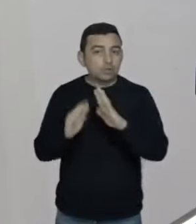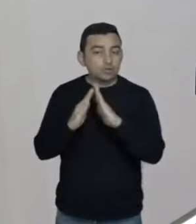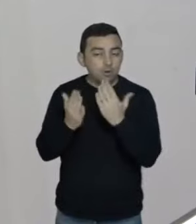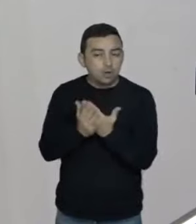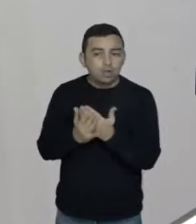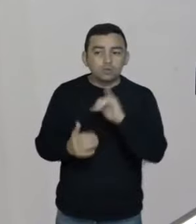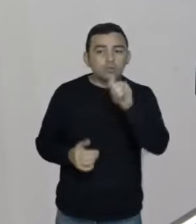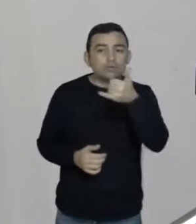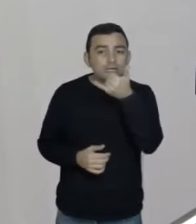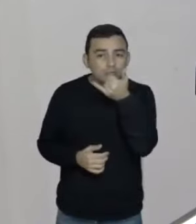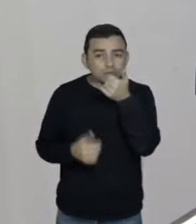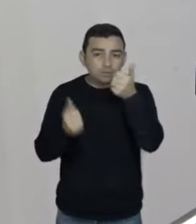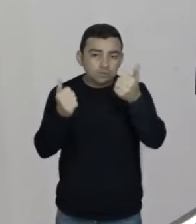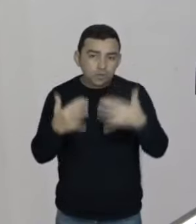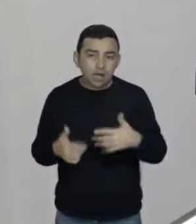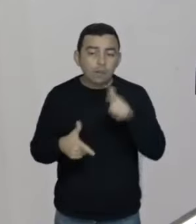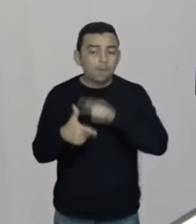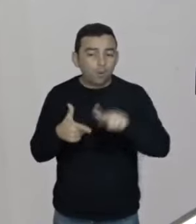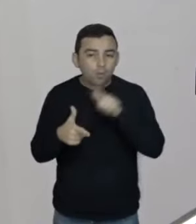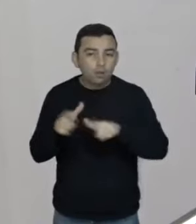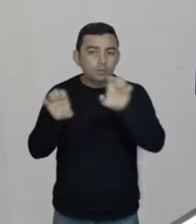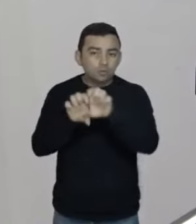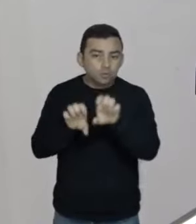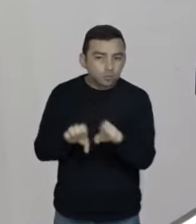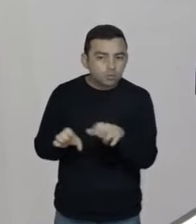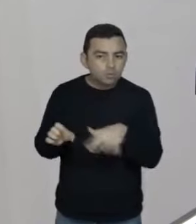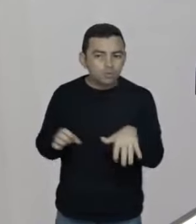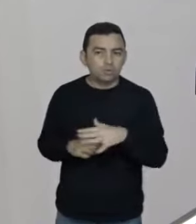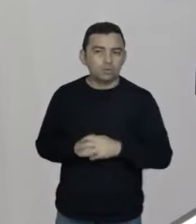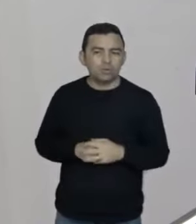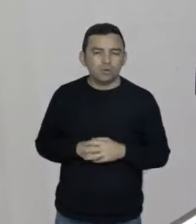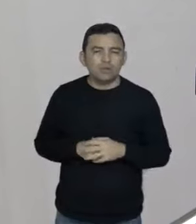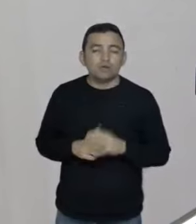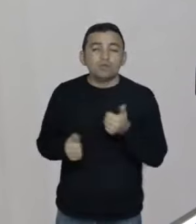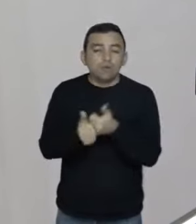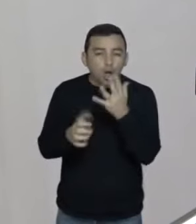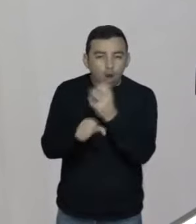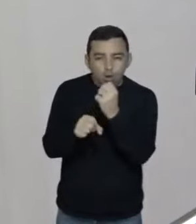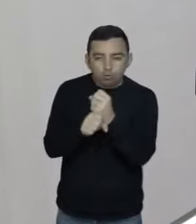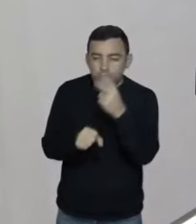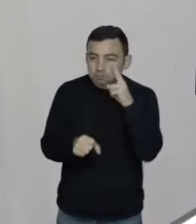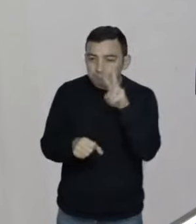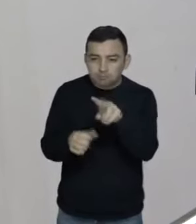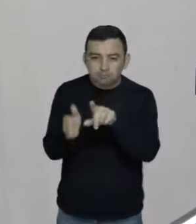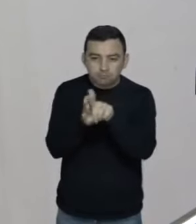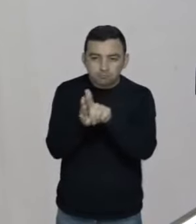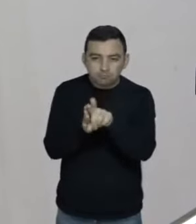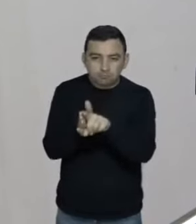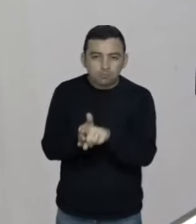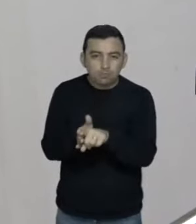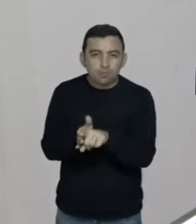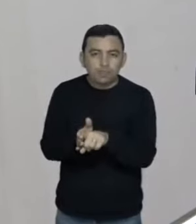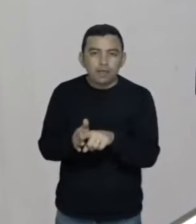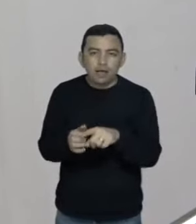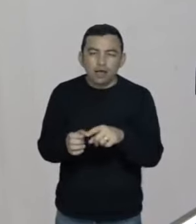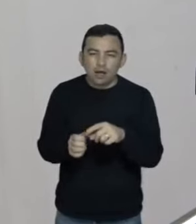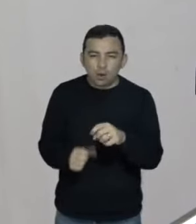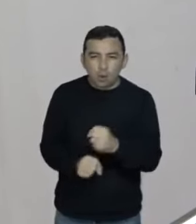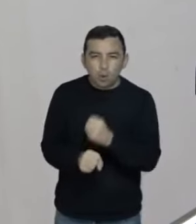justificativas sobre os problemas estruturais edificação o Tribunal de Contas apontou que as Fundações